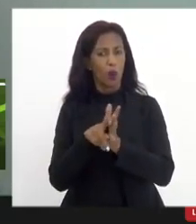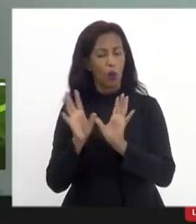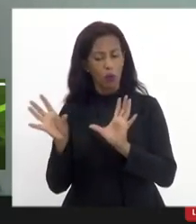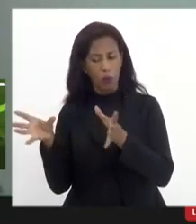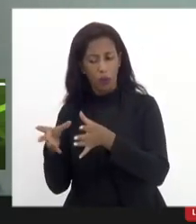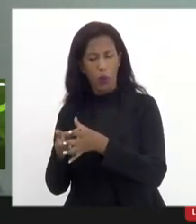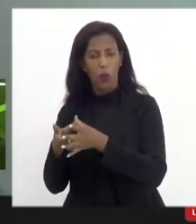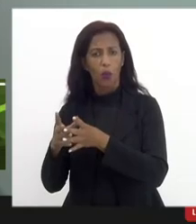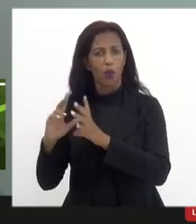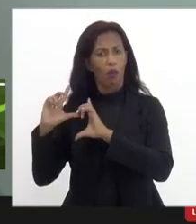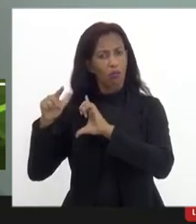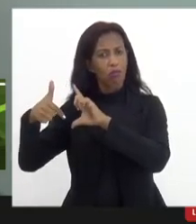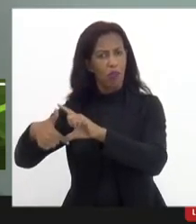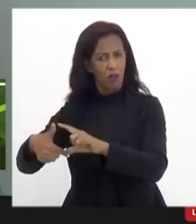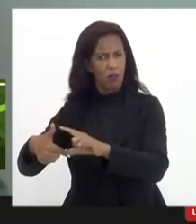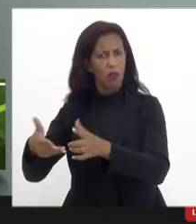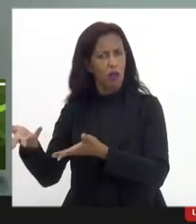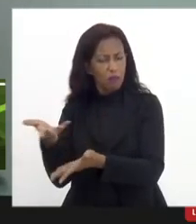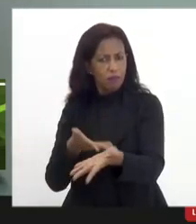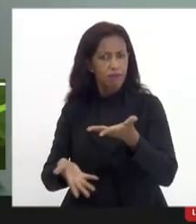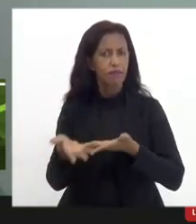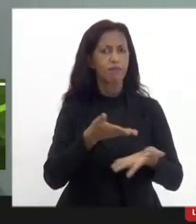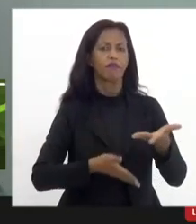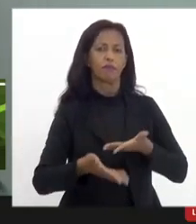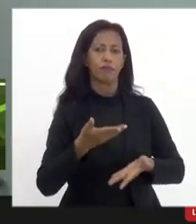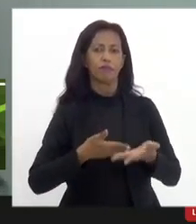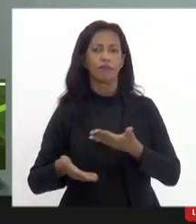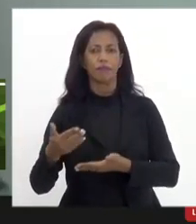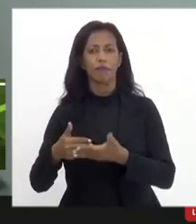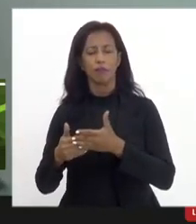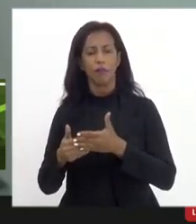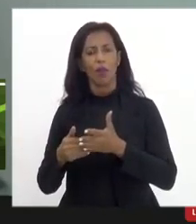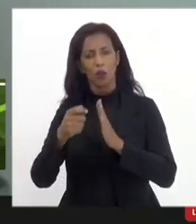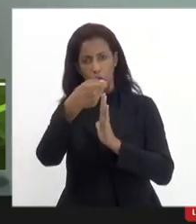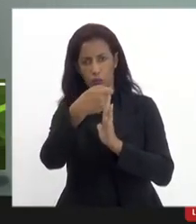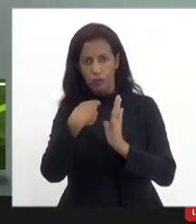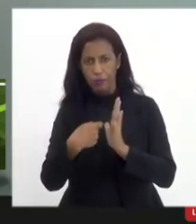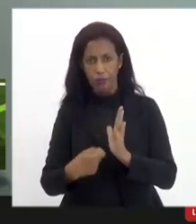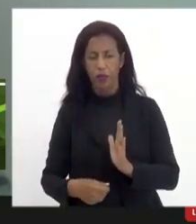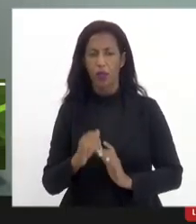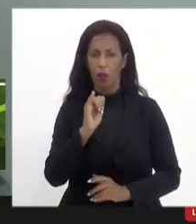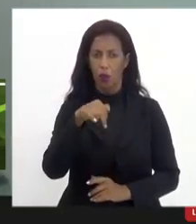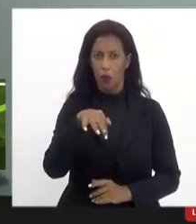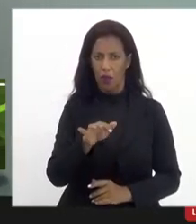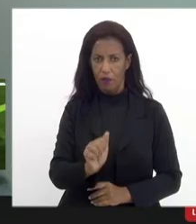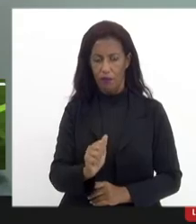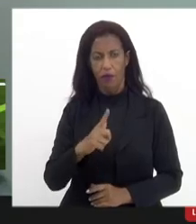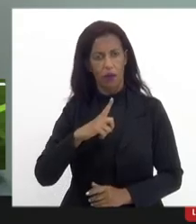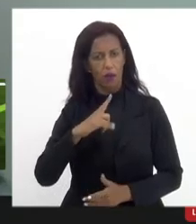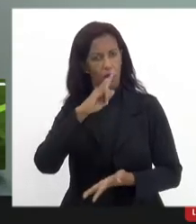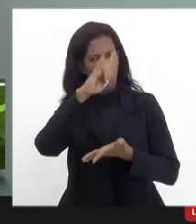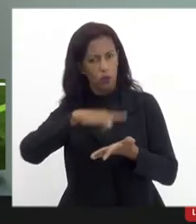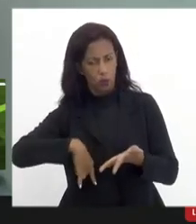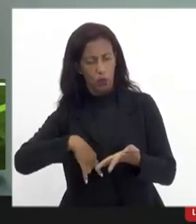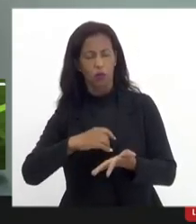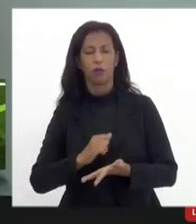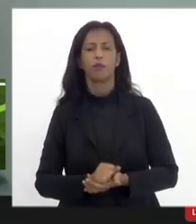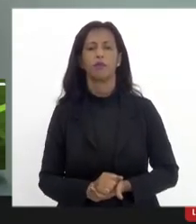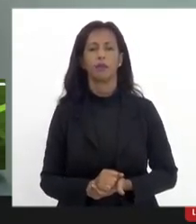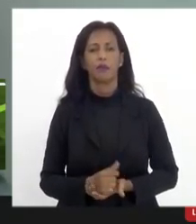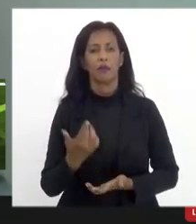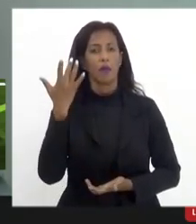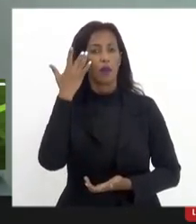grupos tradicionais, para estarem participando da salvaguarda, né? Todo bem registrado, o IPHAN tem que ter o trabalho de salvaguarda.